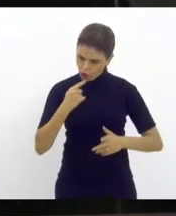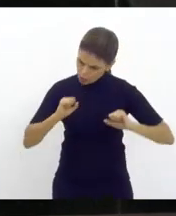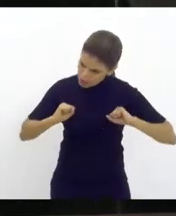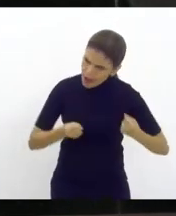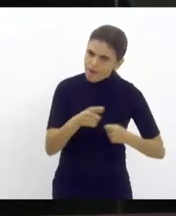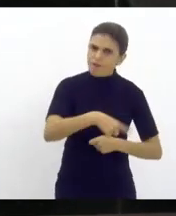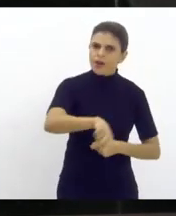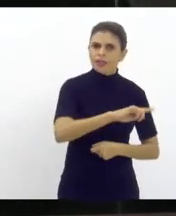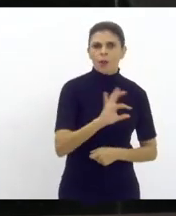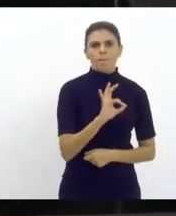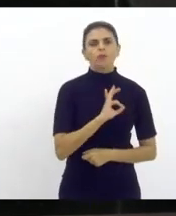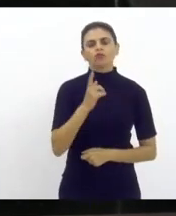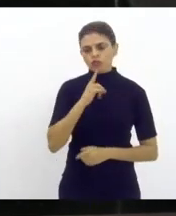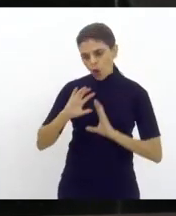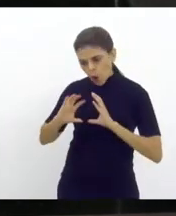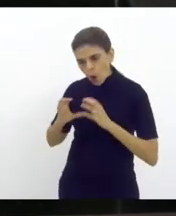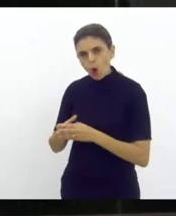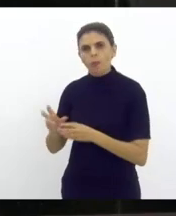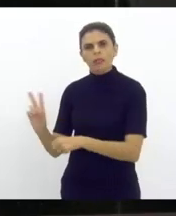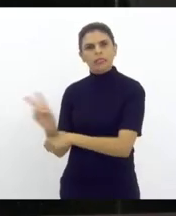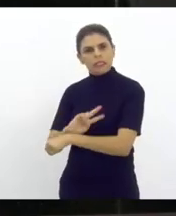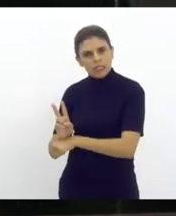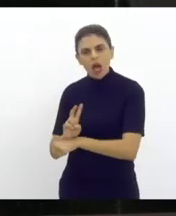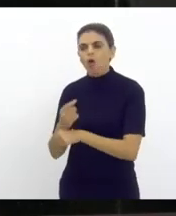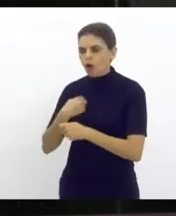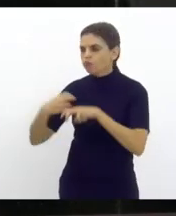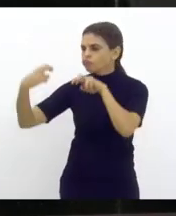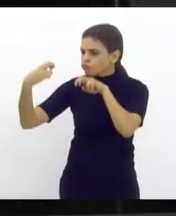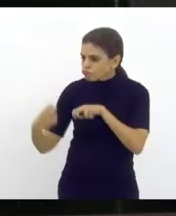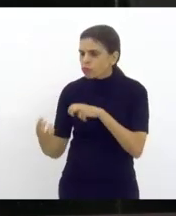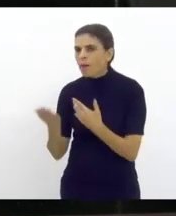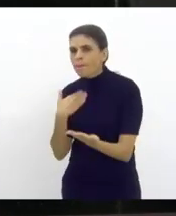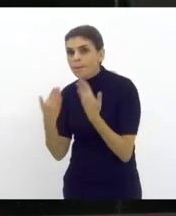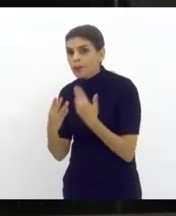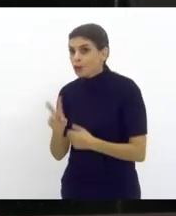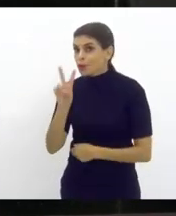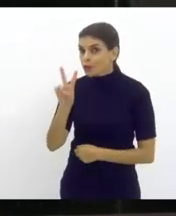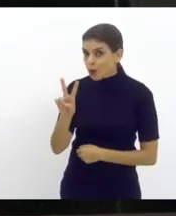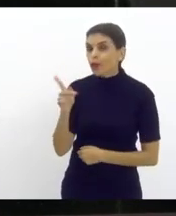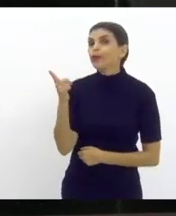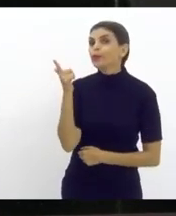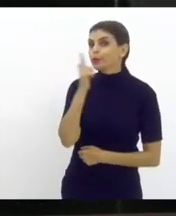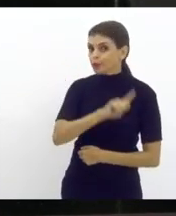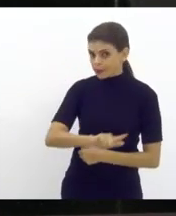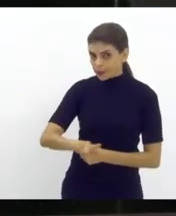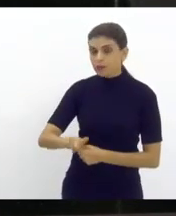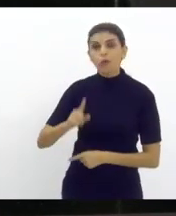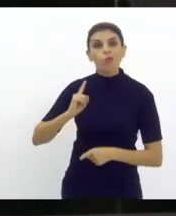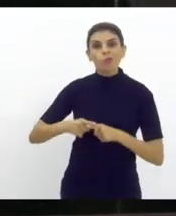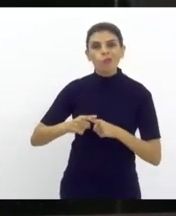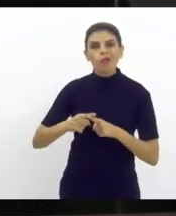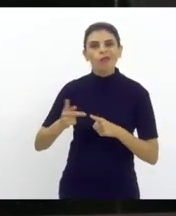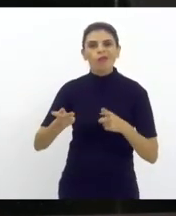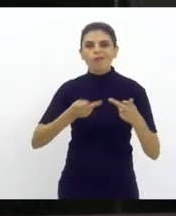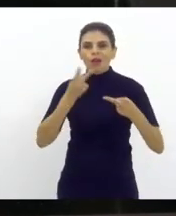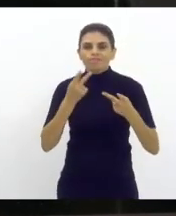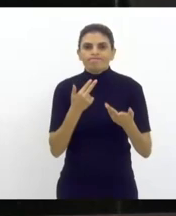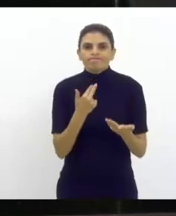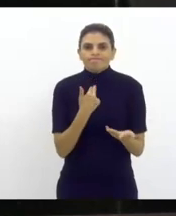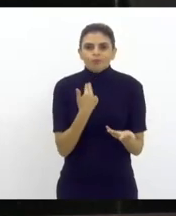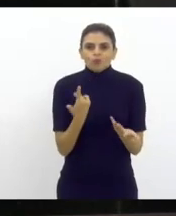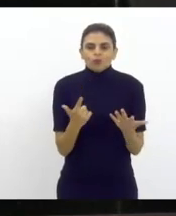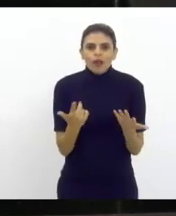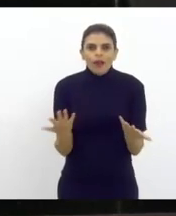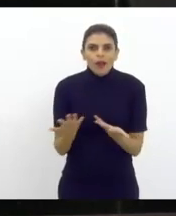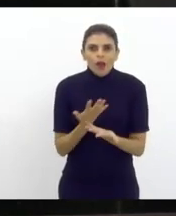já conversamos na comissão de segurança para escutarmos esse policiais inclusive dois já até saíram porque falaram que não estavam nem dentro